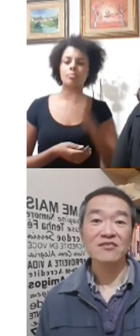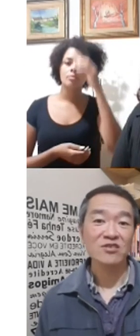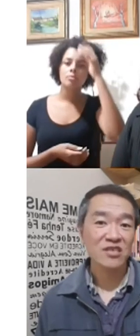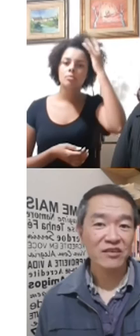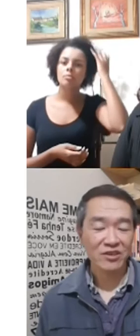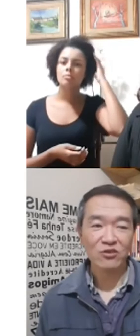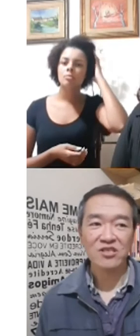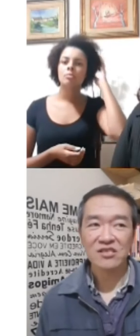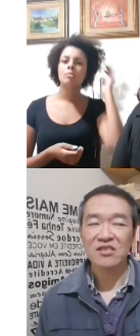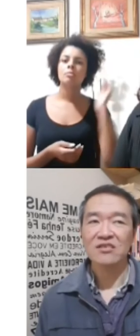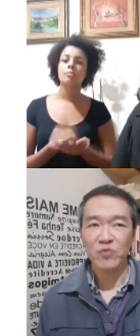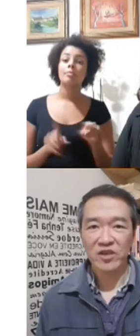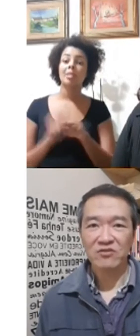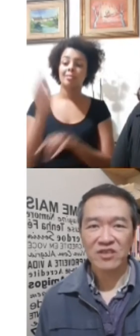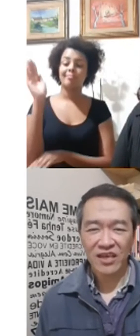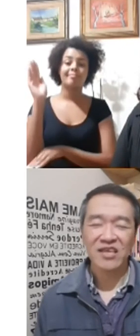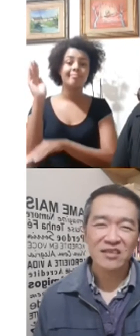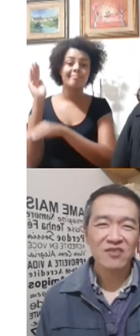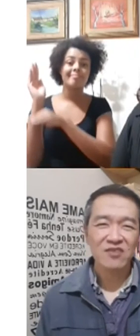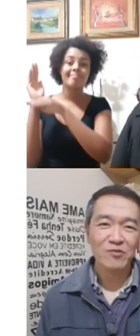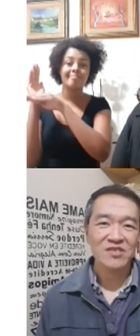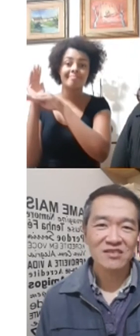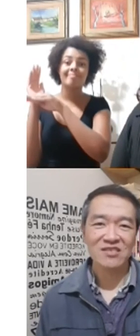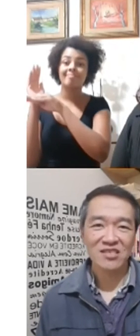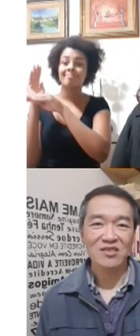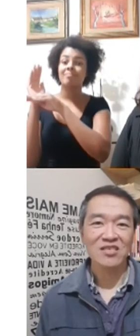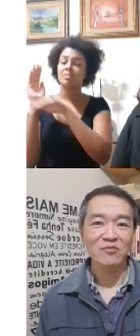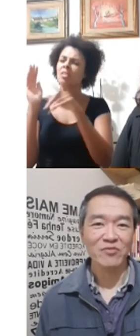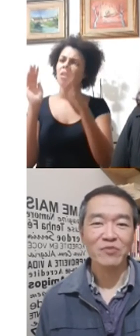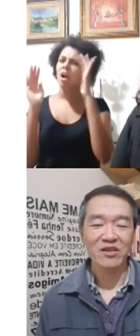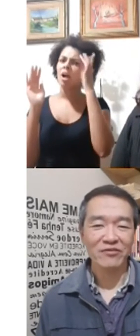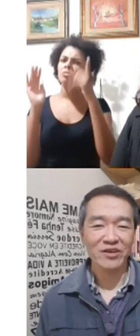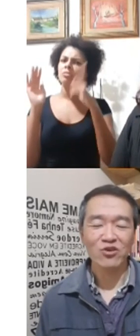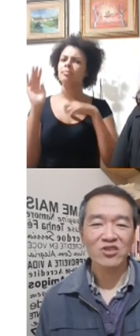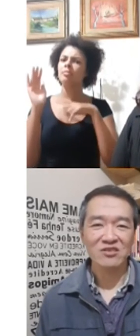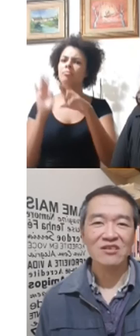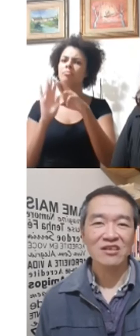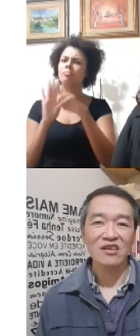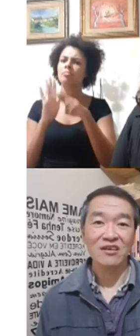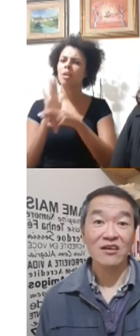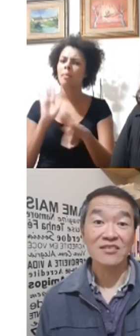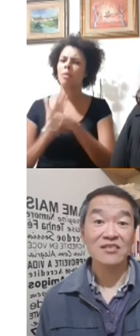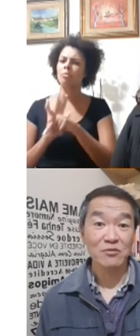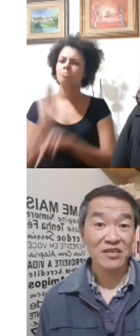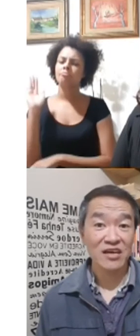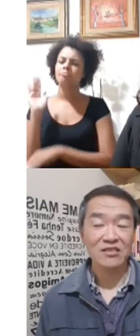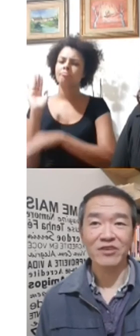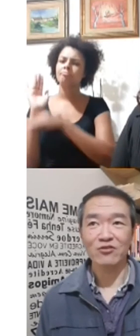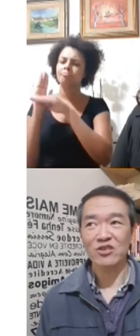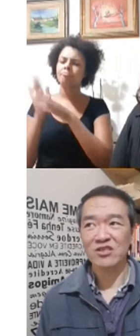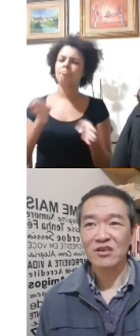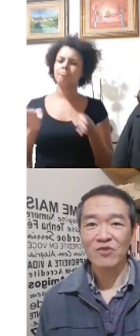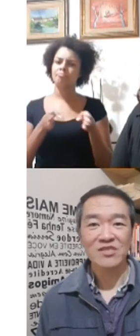A questão de elevadores, se não me engano, tem normas de para elevadores,